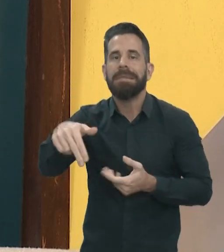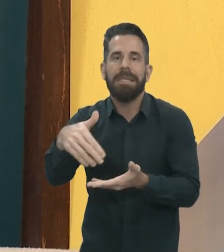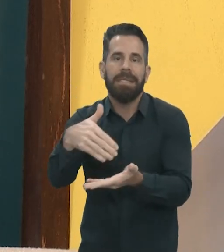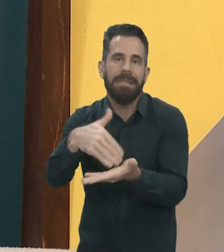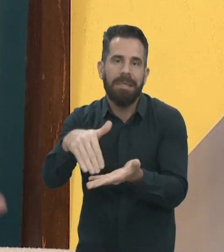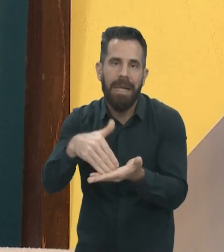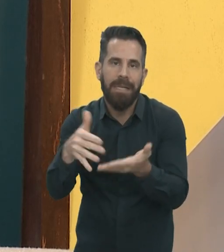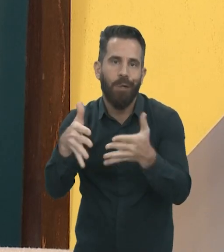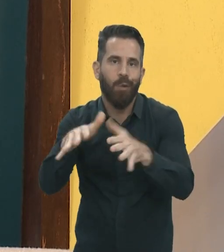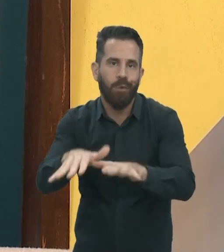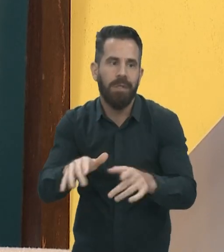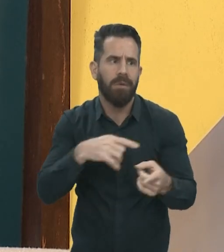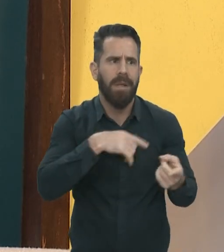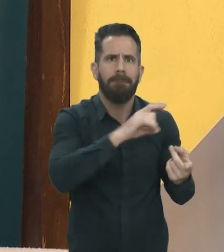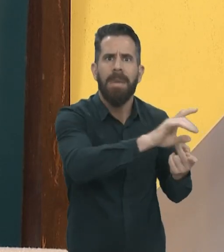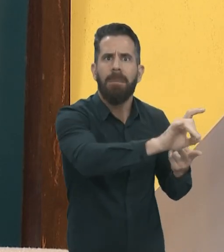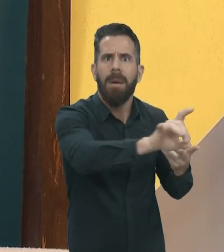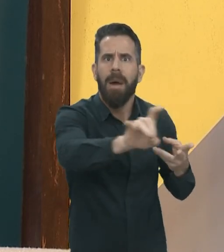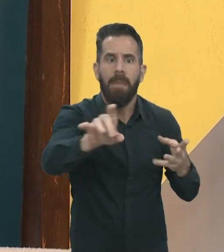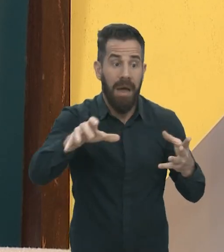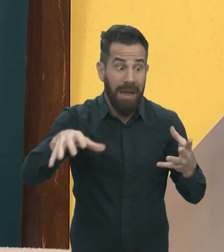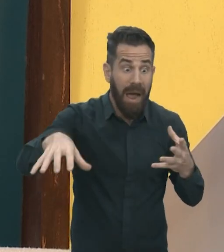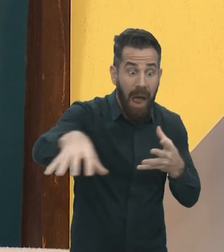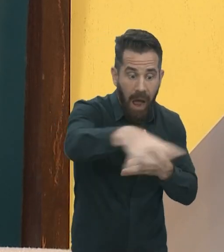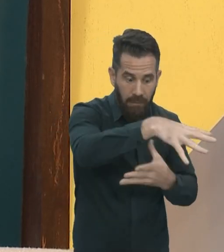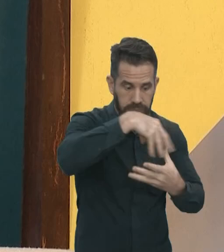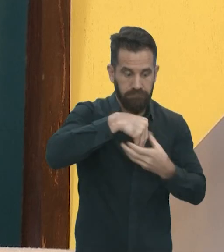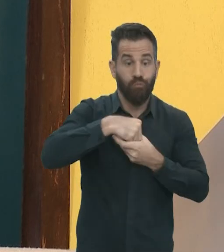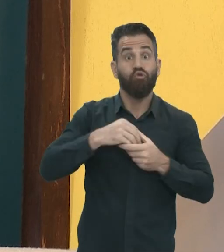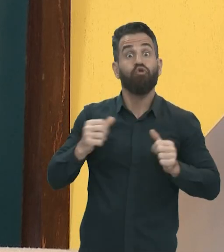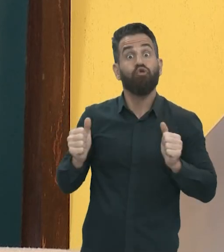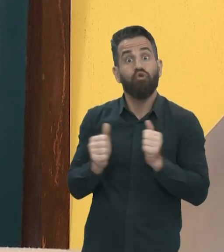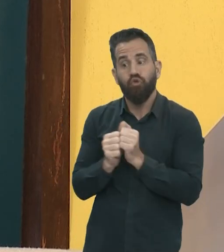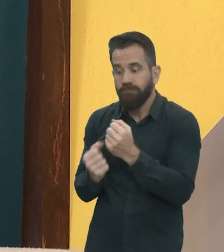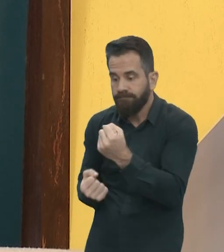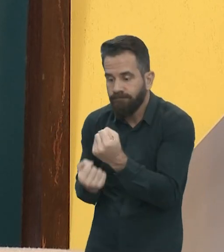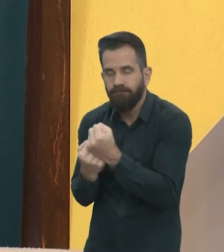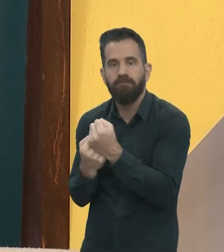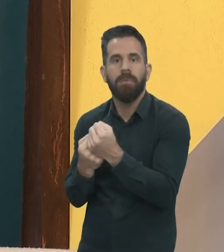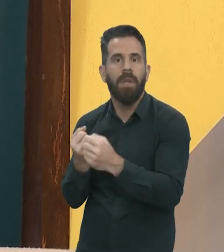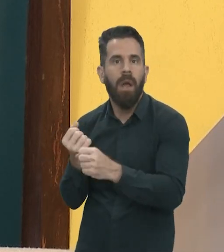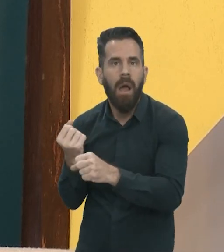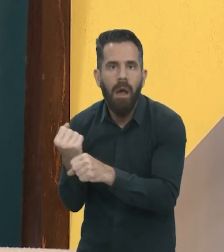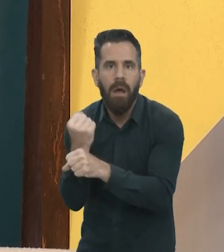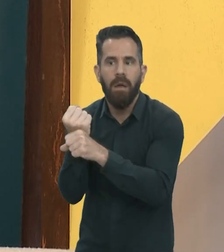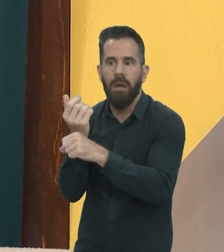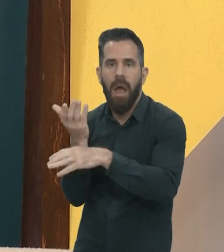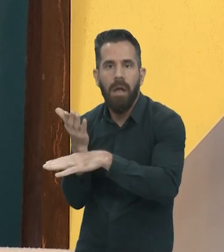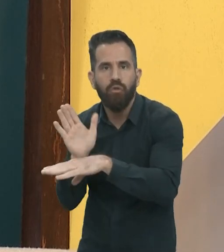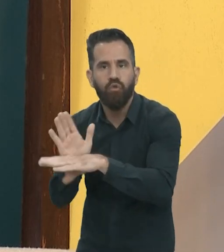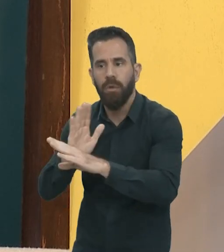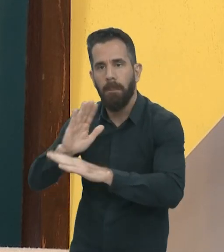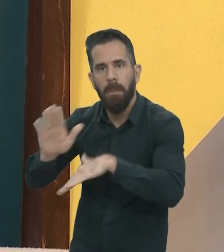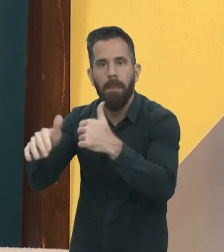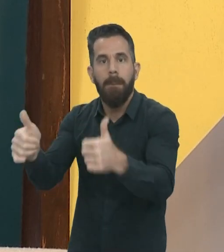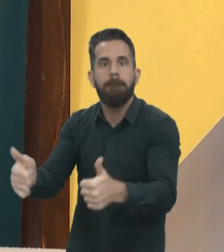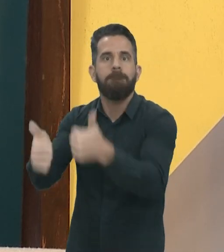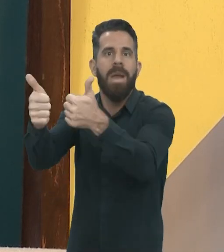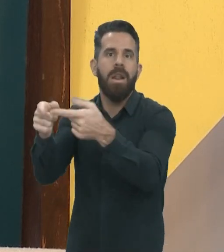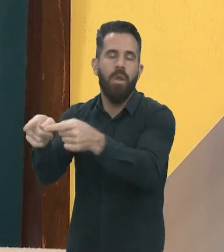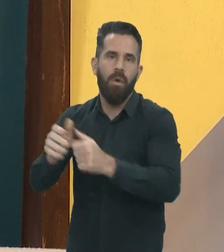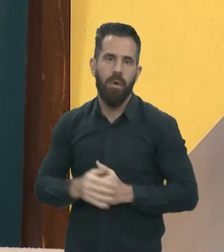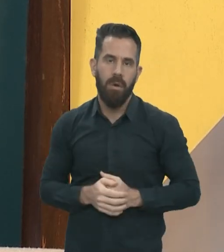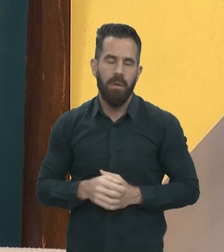órgãos que possa atuar na melhoria das condições e bem-estar dos nossos estudantes ali. Então, quando a gente está falando de um sistema de